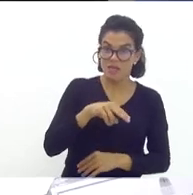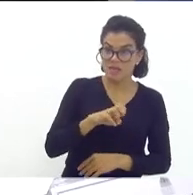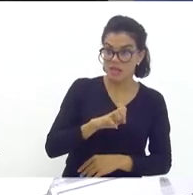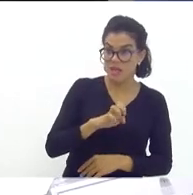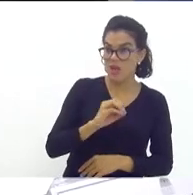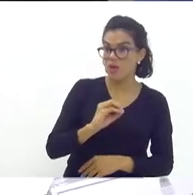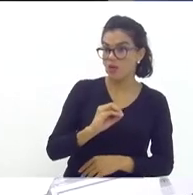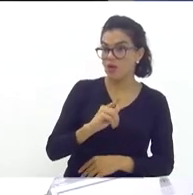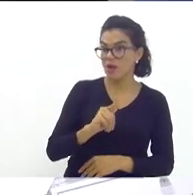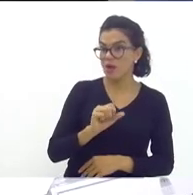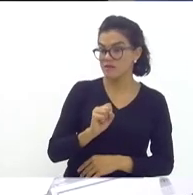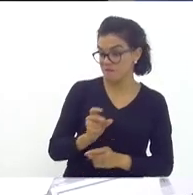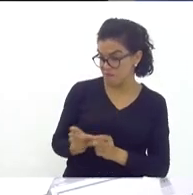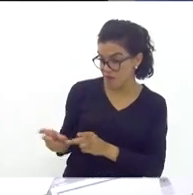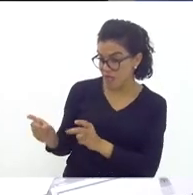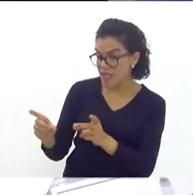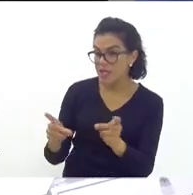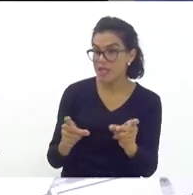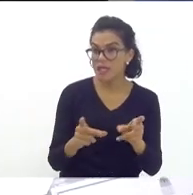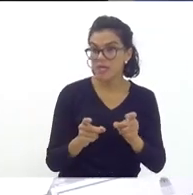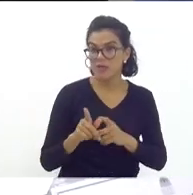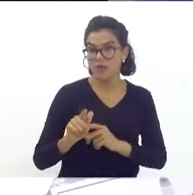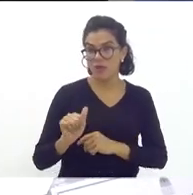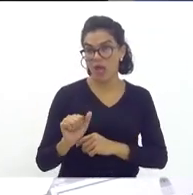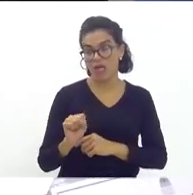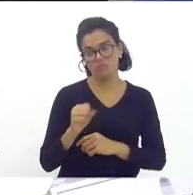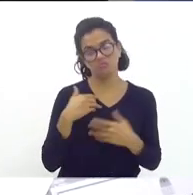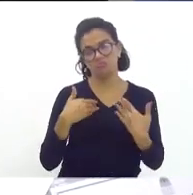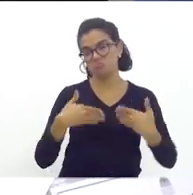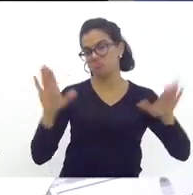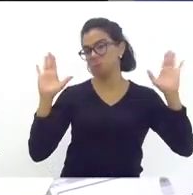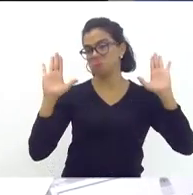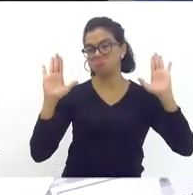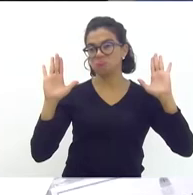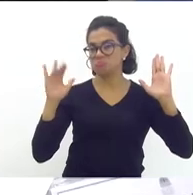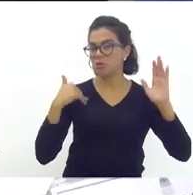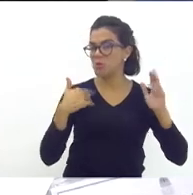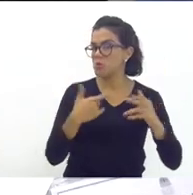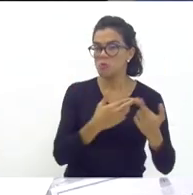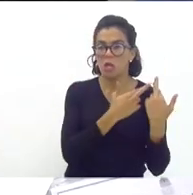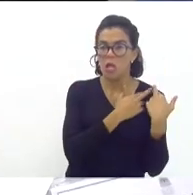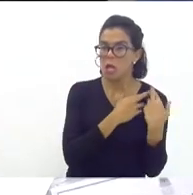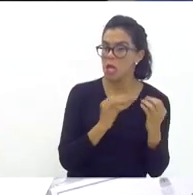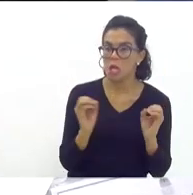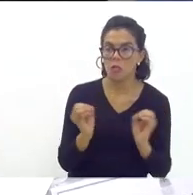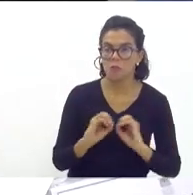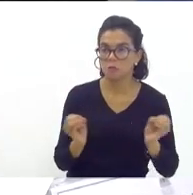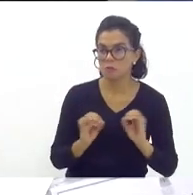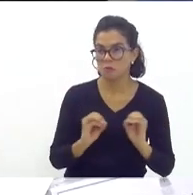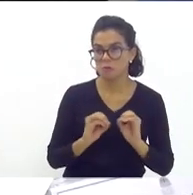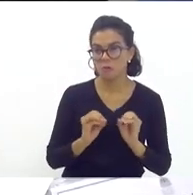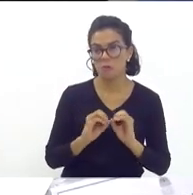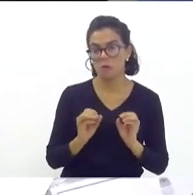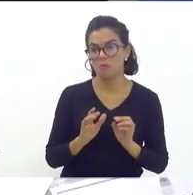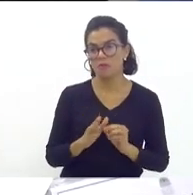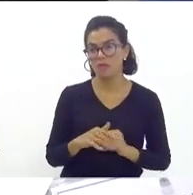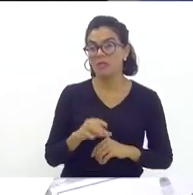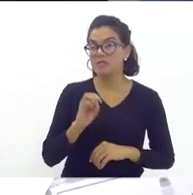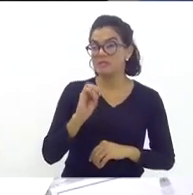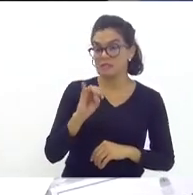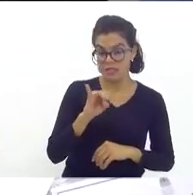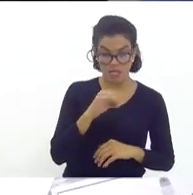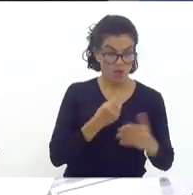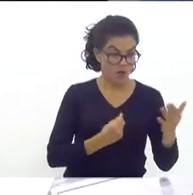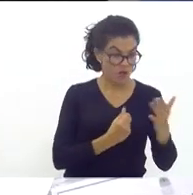analisado na agência mas se alguém quer fazer e não conseguiu a gente não tem a agência passa a atuar pelo que essa pessoa